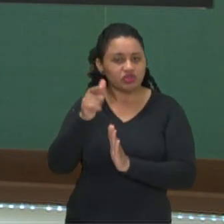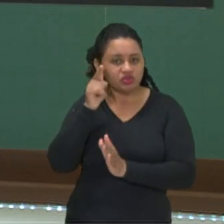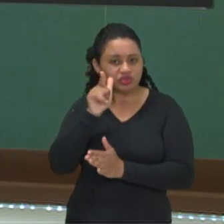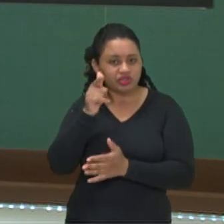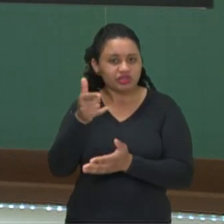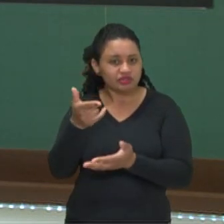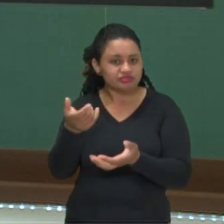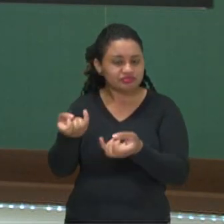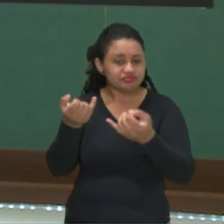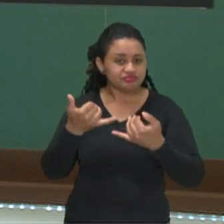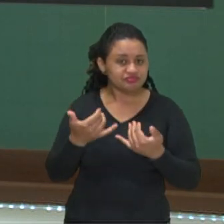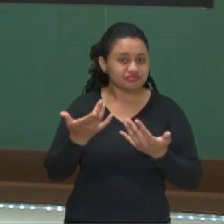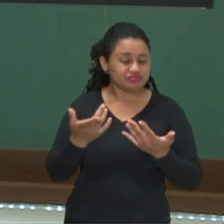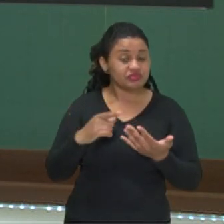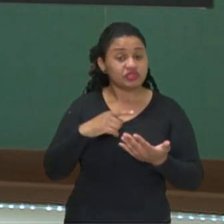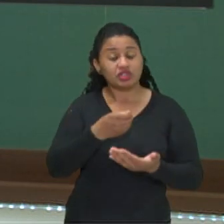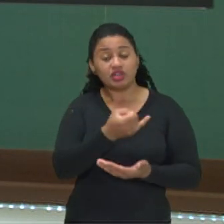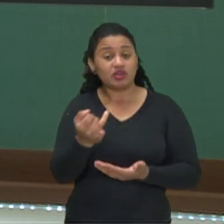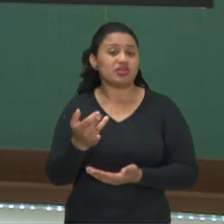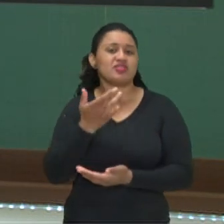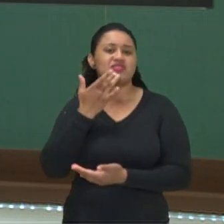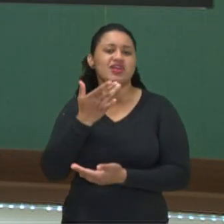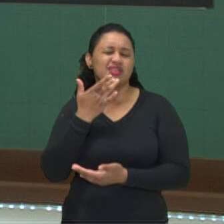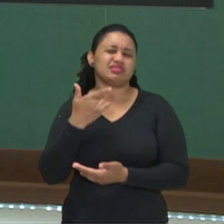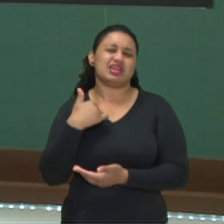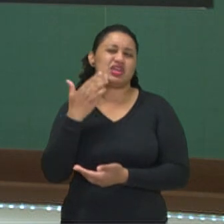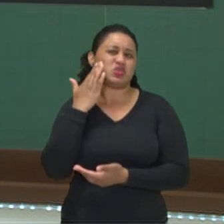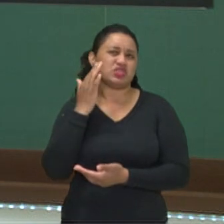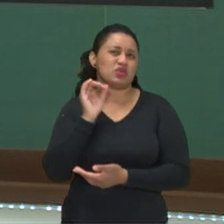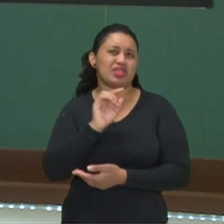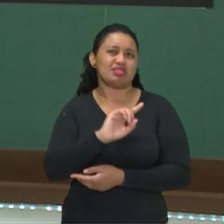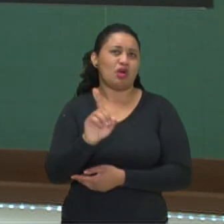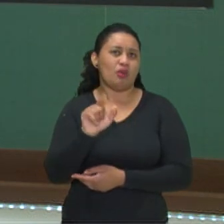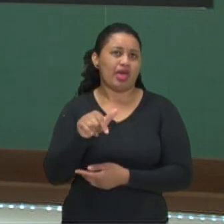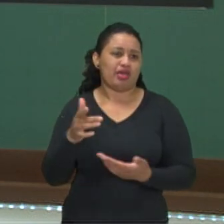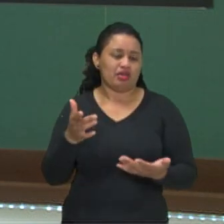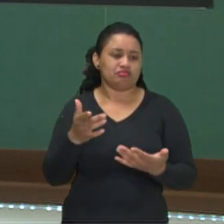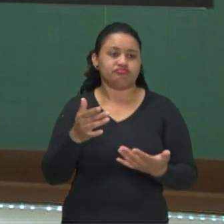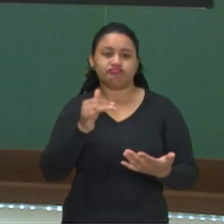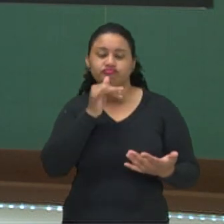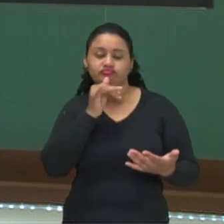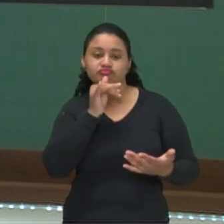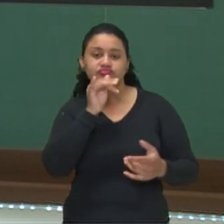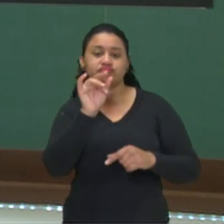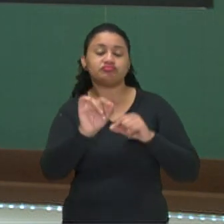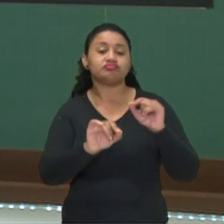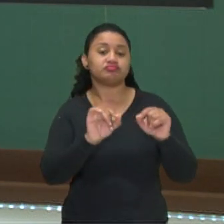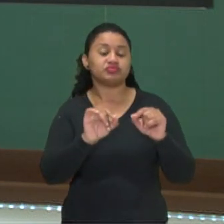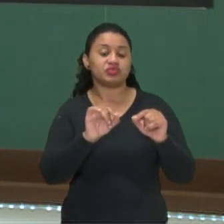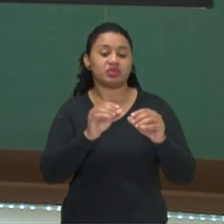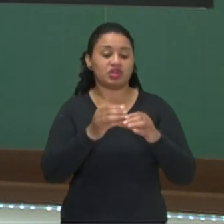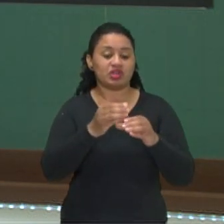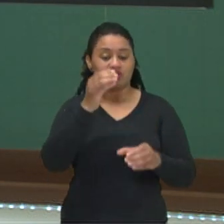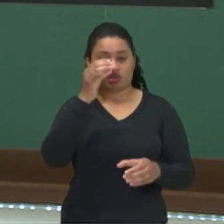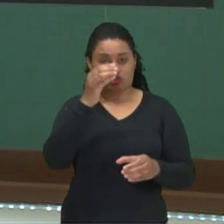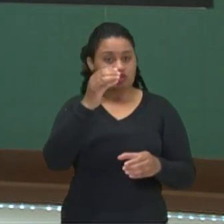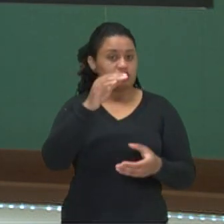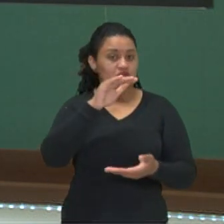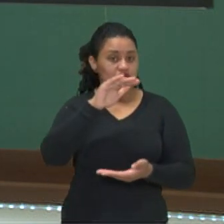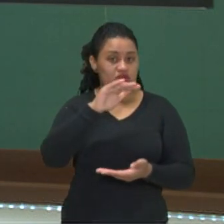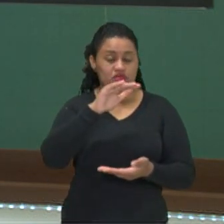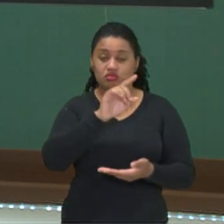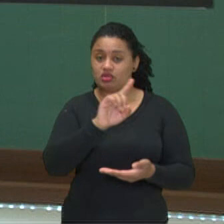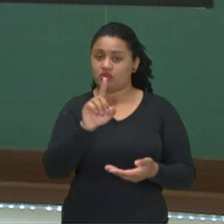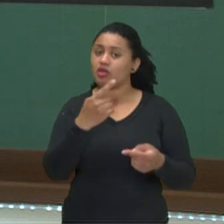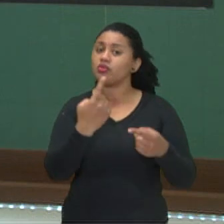dizer? Muita gente tem uma facilidade de dizer assim, eu sei o que não é poliedro. Por exemplo, um cilindro não vai ser um poliedro.